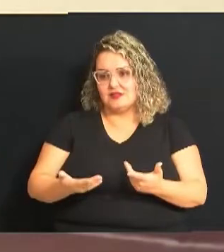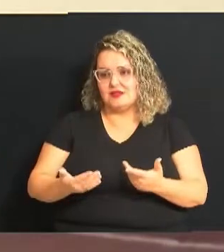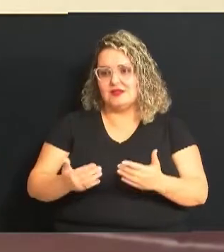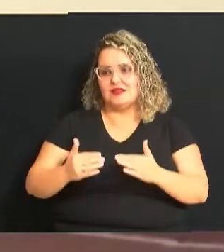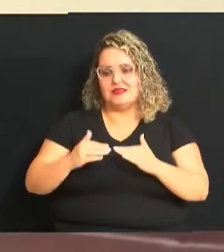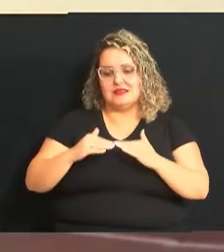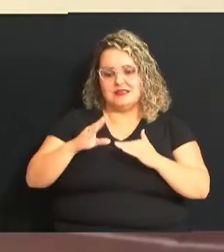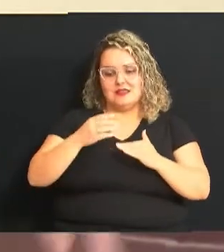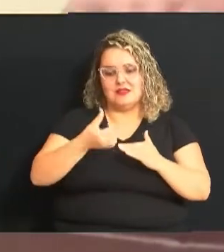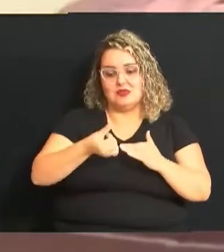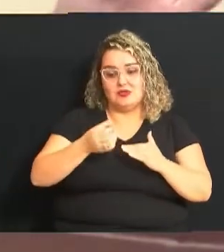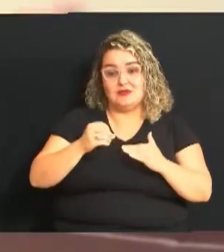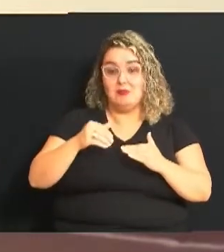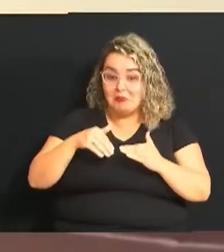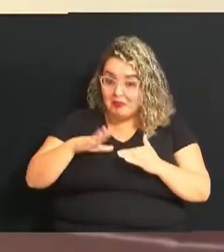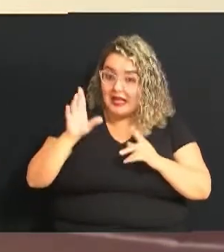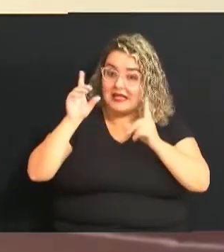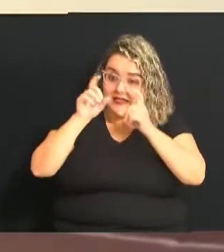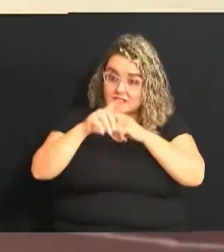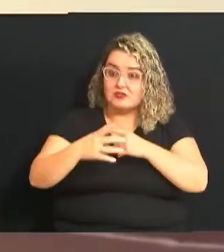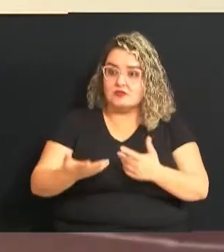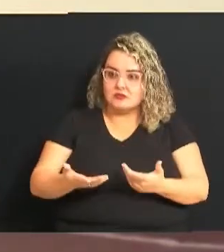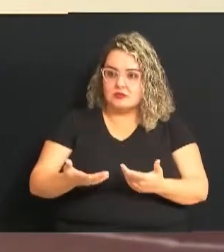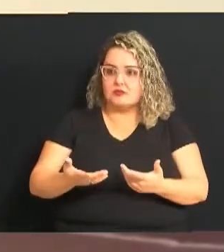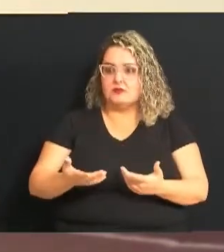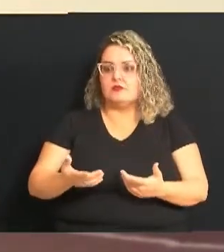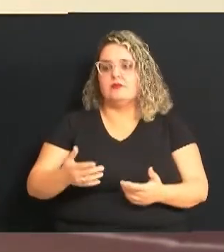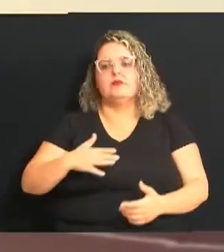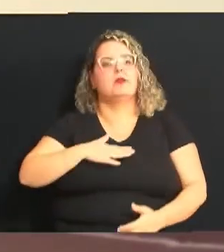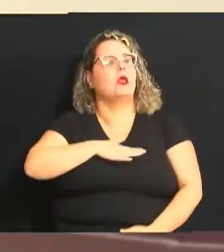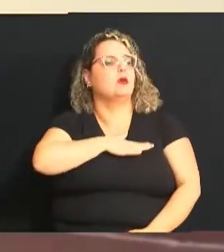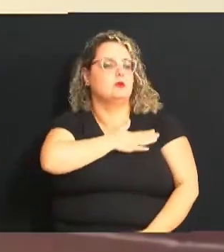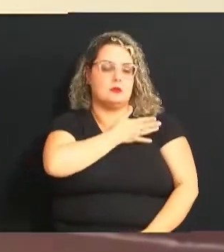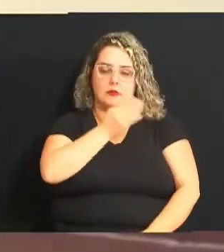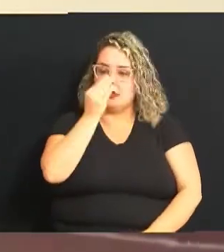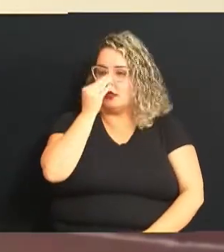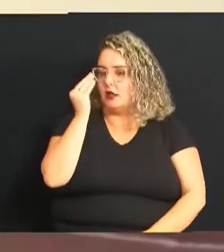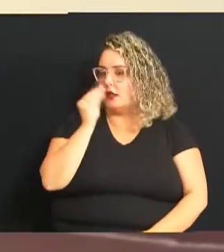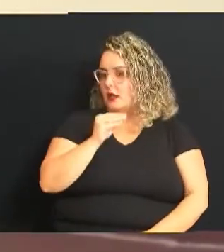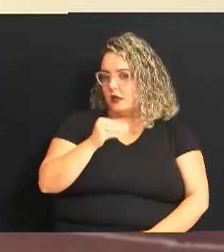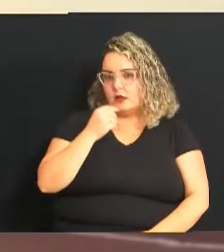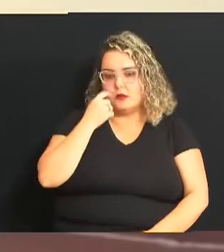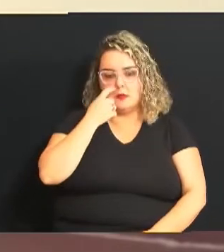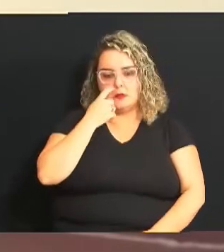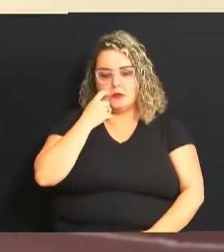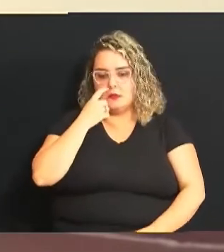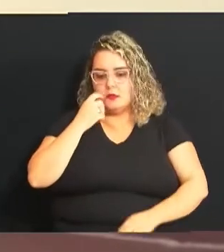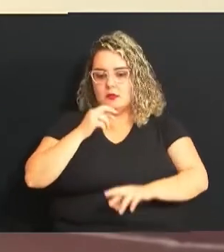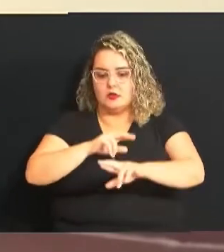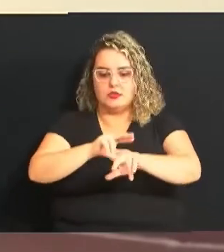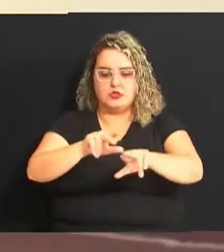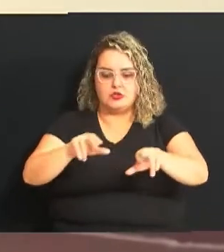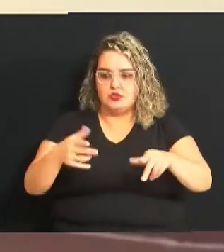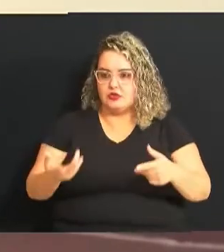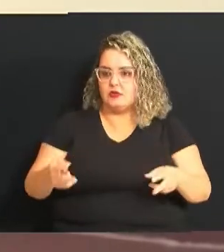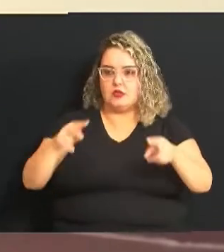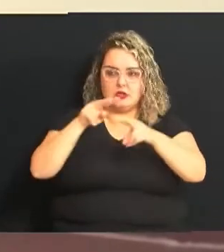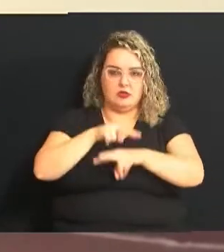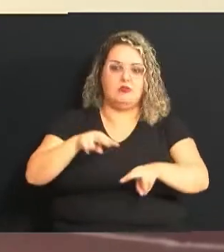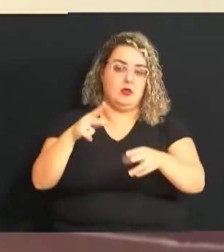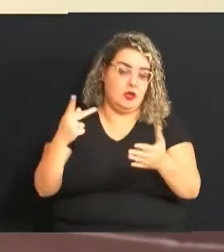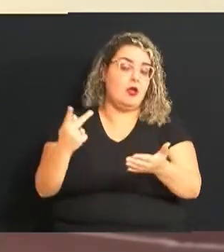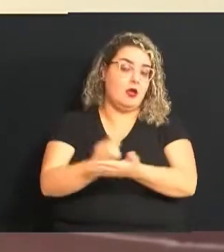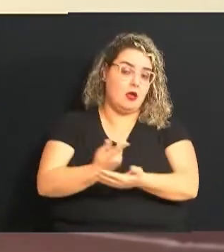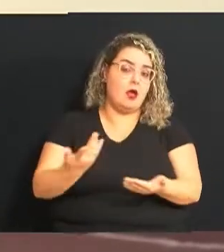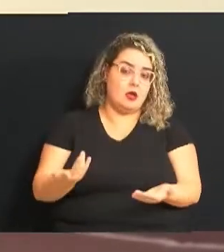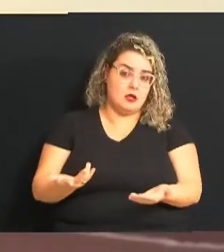60, ainda mais difícil, exatamente por conta do preconceito, por conta de diversas visões equivocadas,